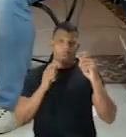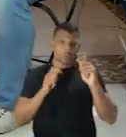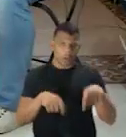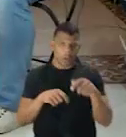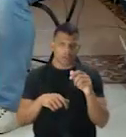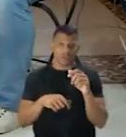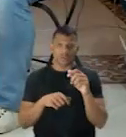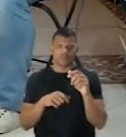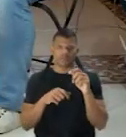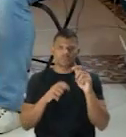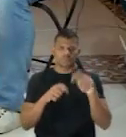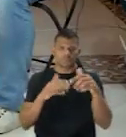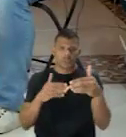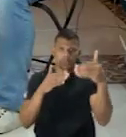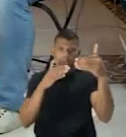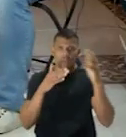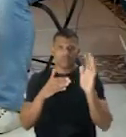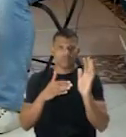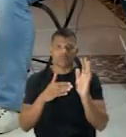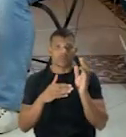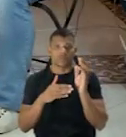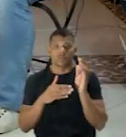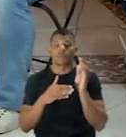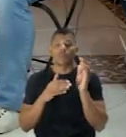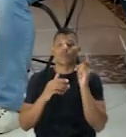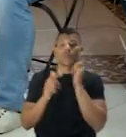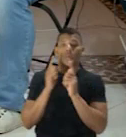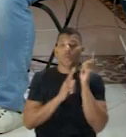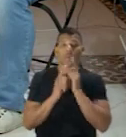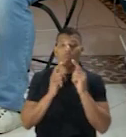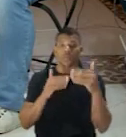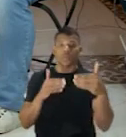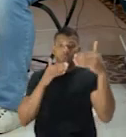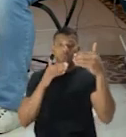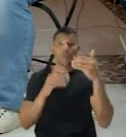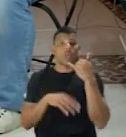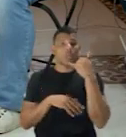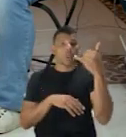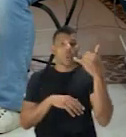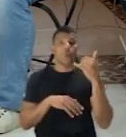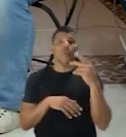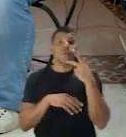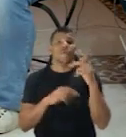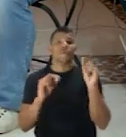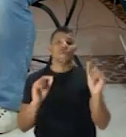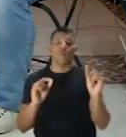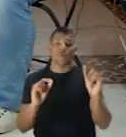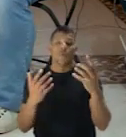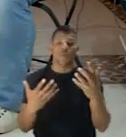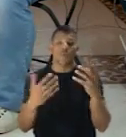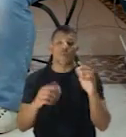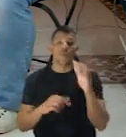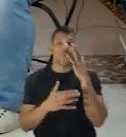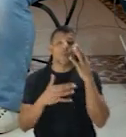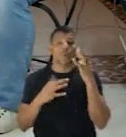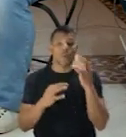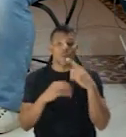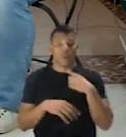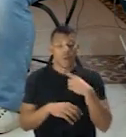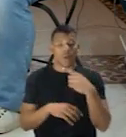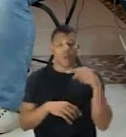muito direto. Sim é sim, não é não. Aí eu não, nem liguei. Falei assim, olha